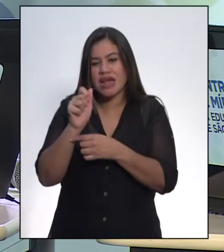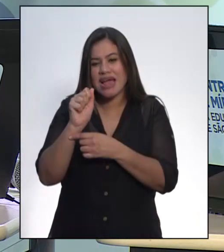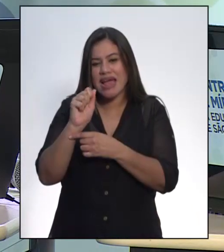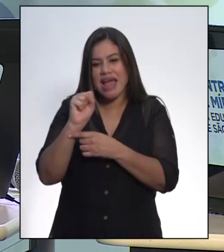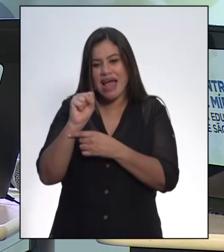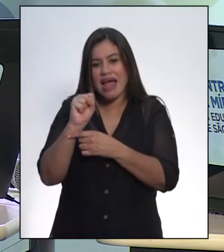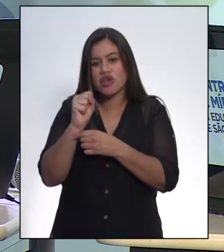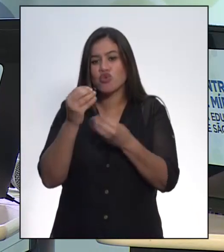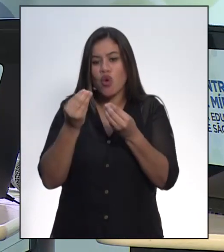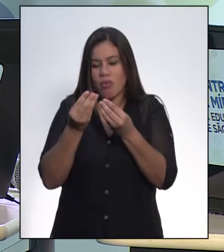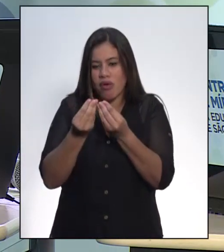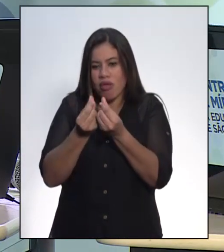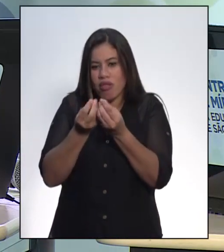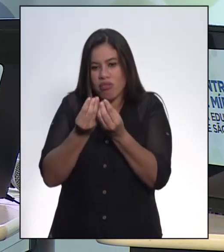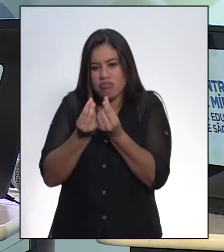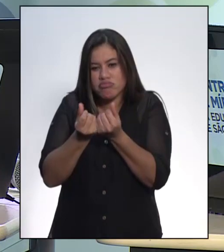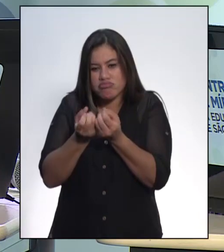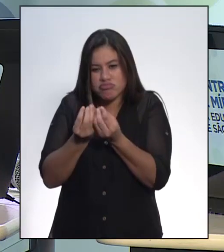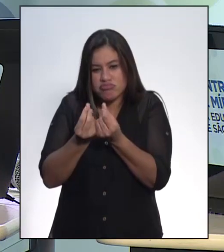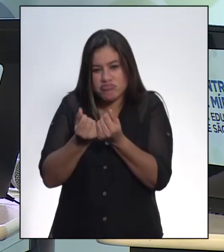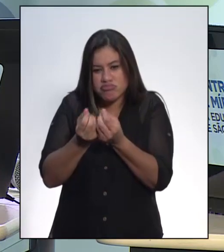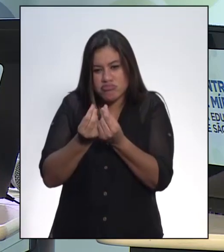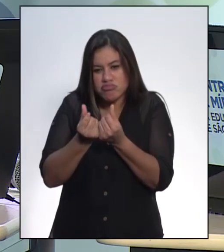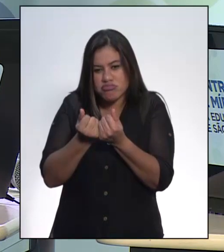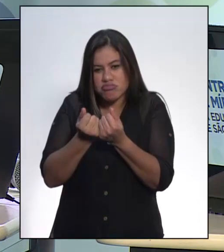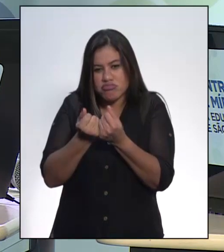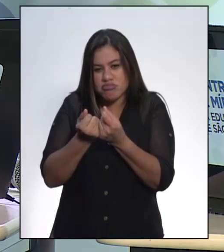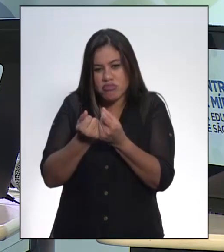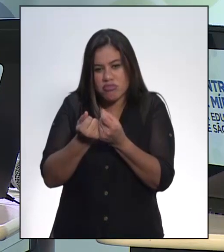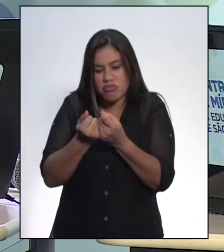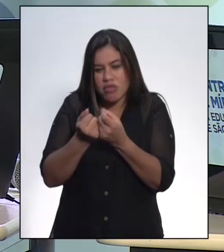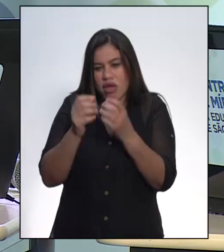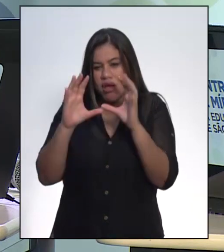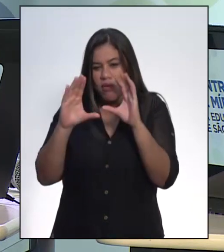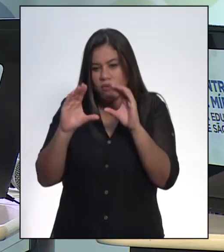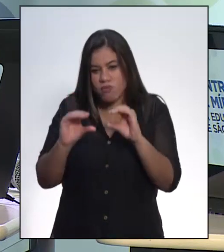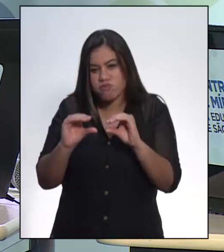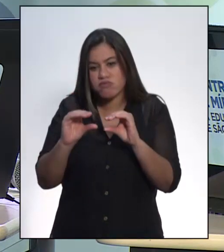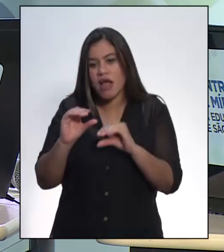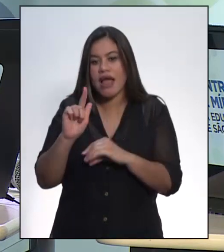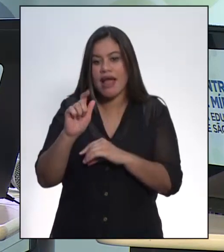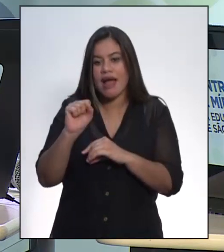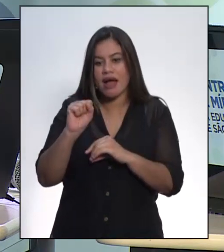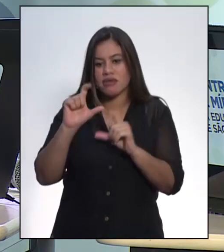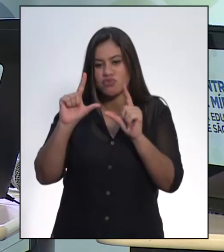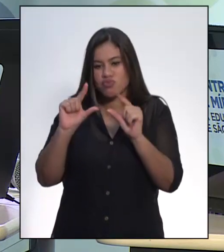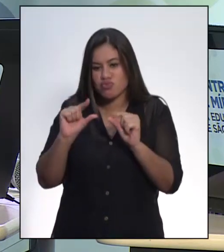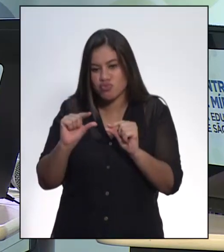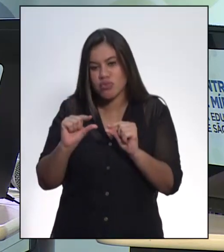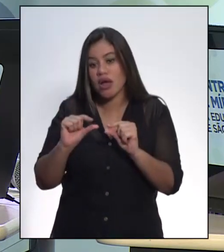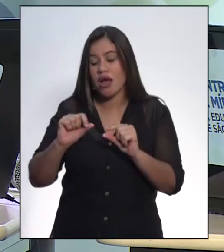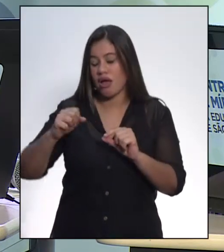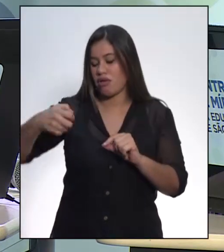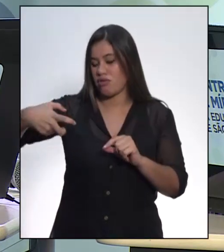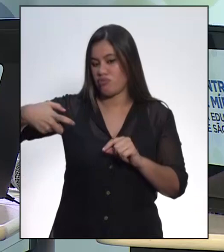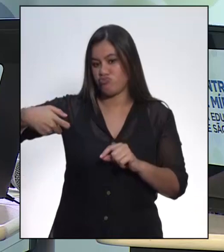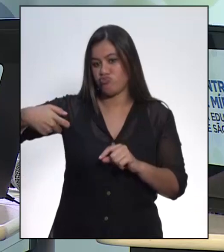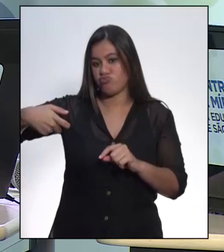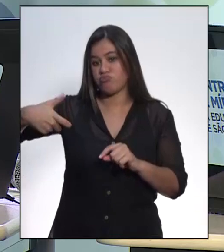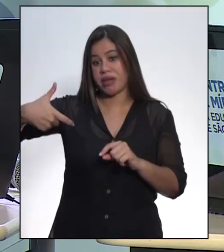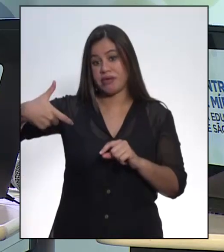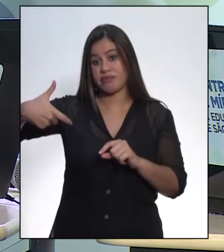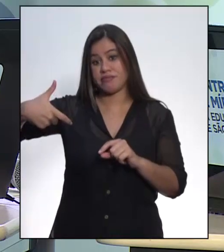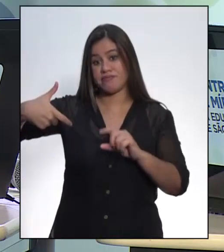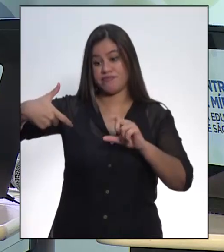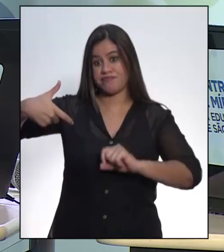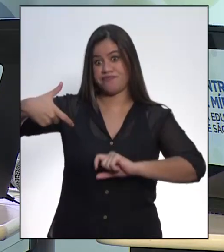começaram a se desfazer. Então, diminuiu o gás. Quando eu soltei o meu êmbolo, as bolinhas voltaram todas. Tá? Então, isso